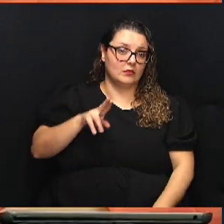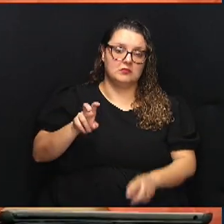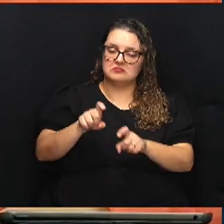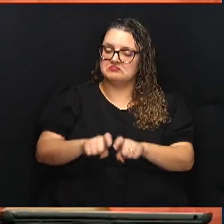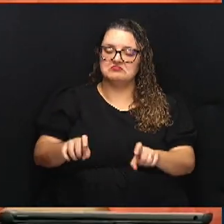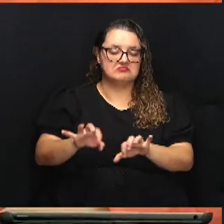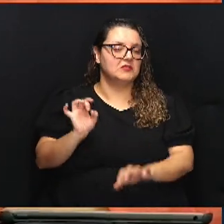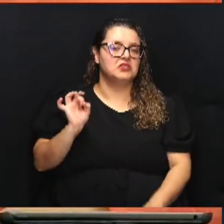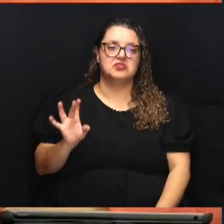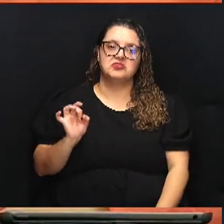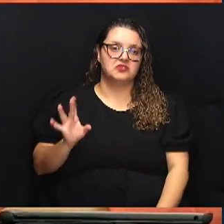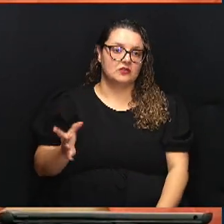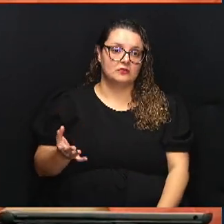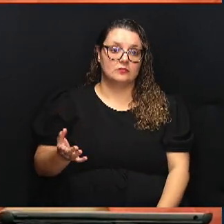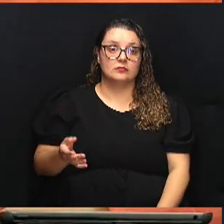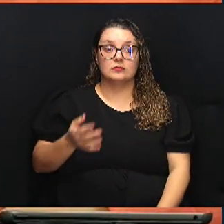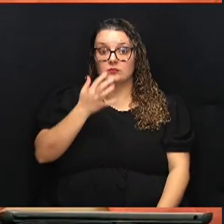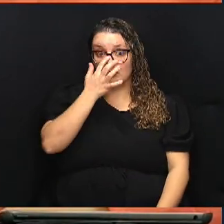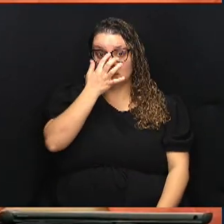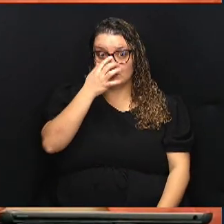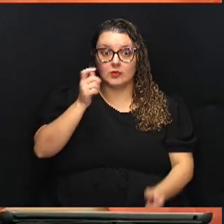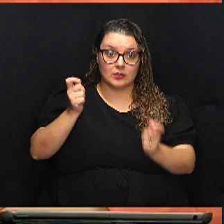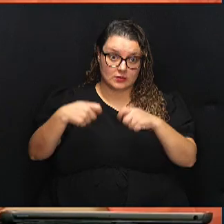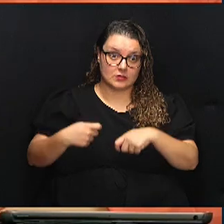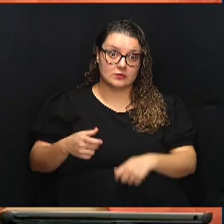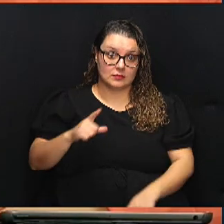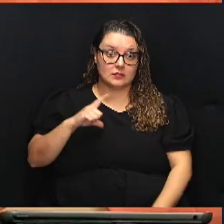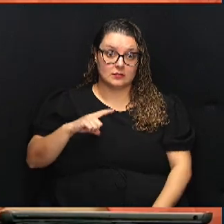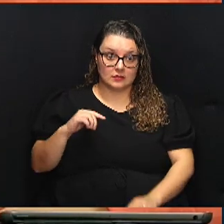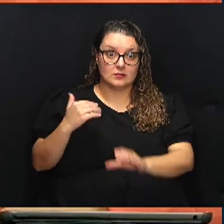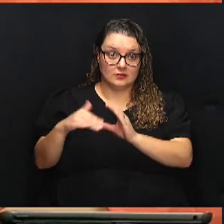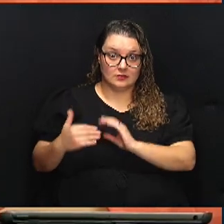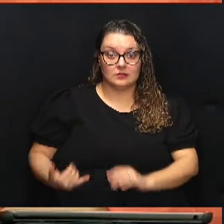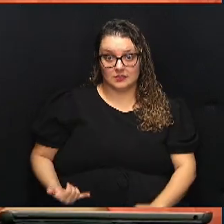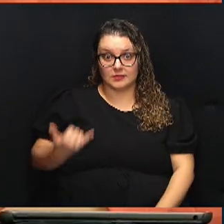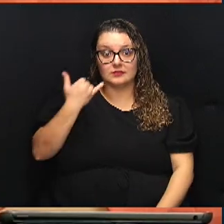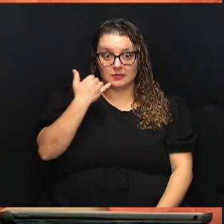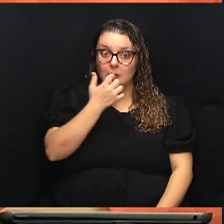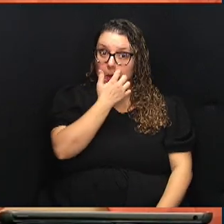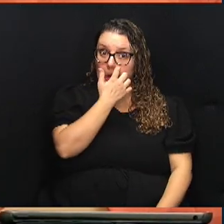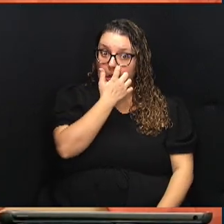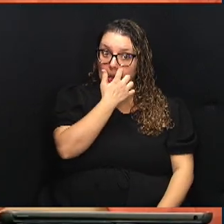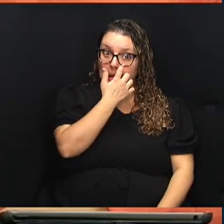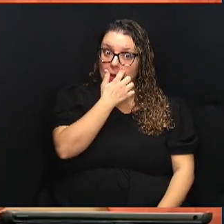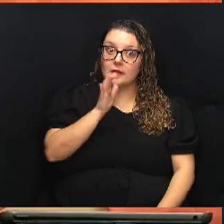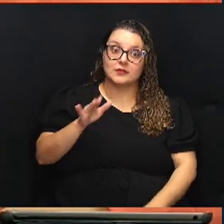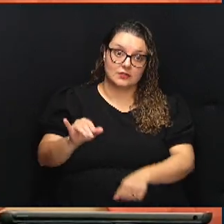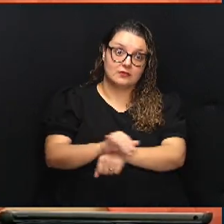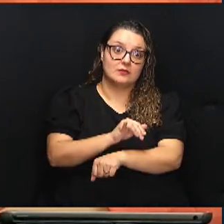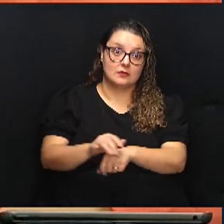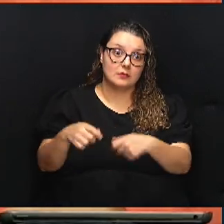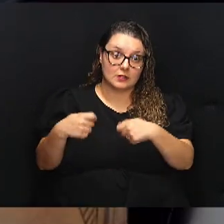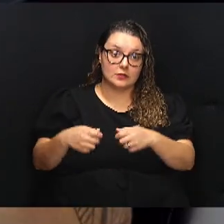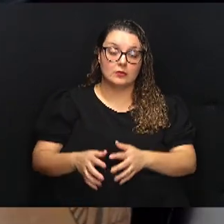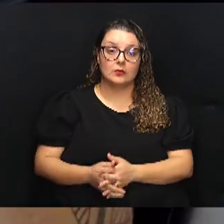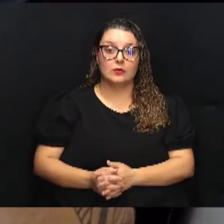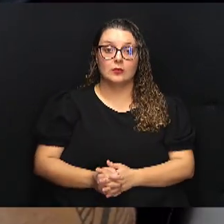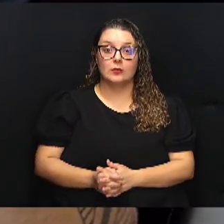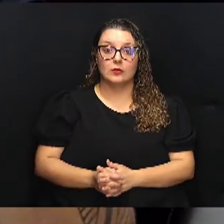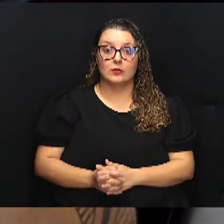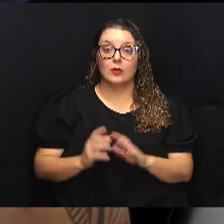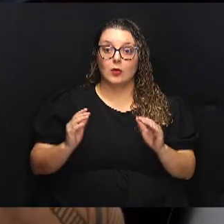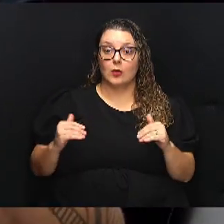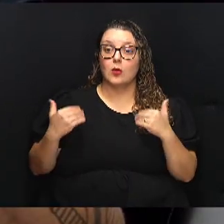aí. só. Provavelmente você já tem, você mandou essa mensagem do seu celular, então Sim. você já tem a ferramenta necessária.